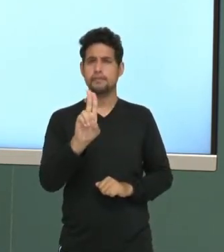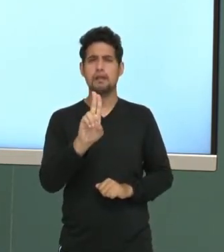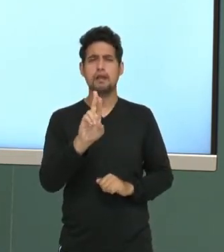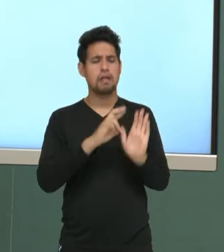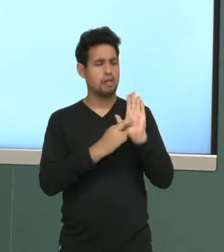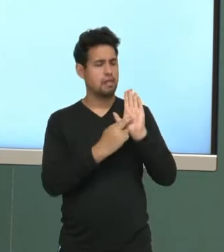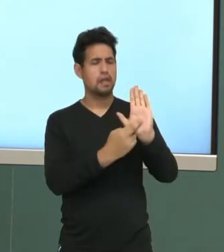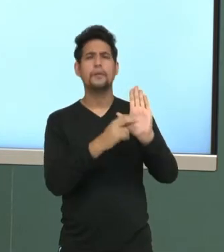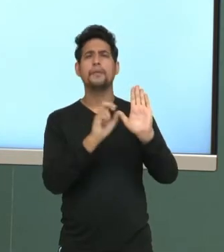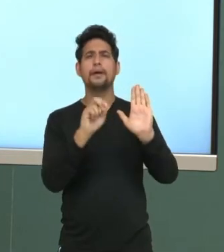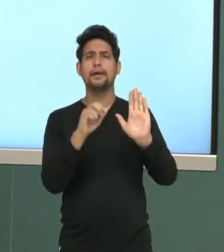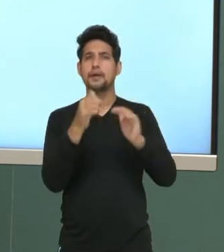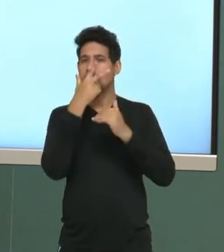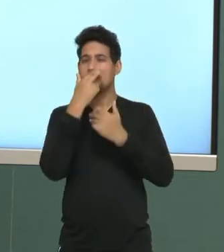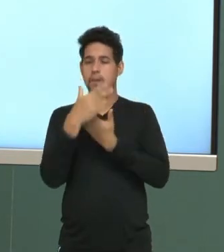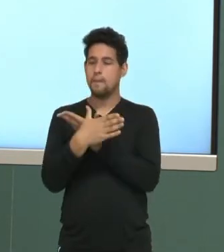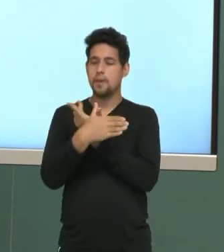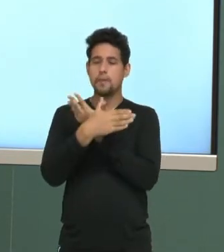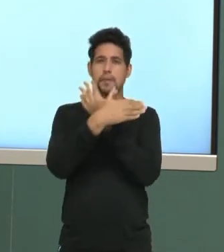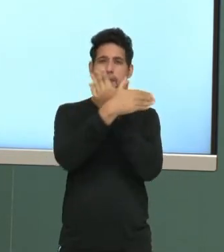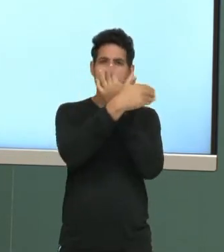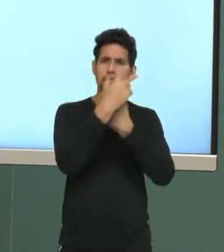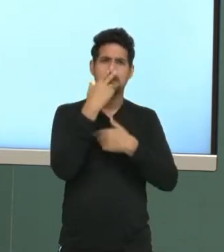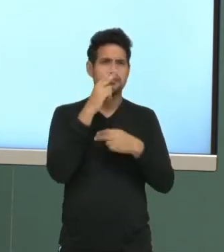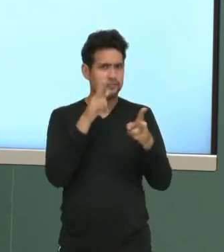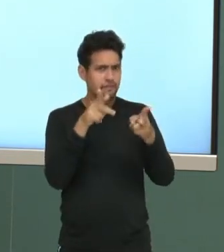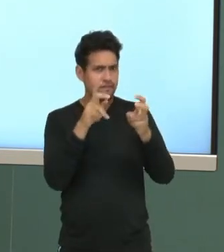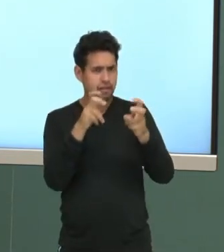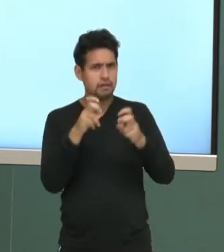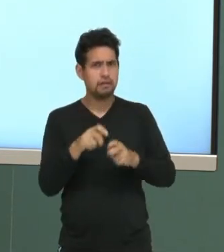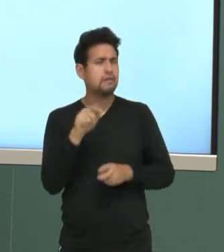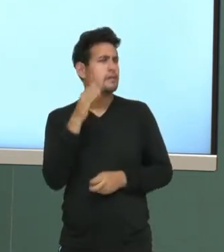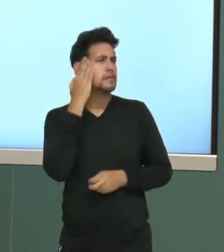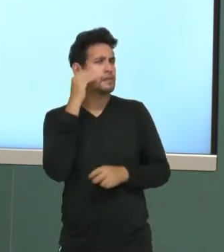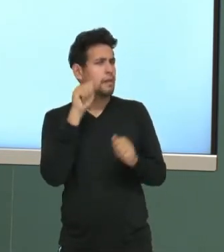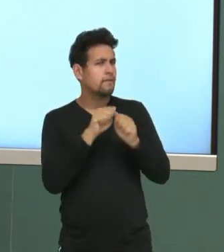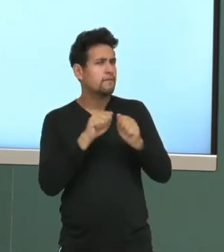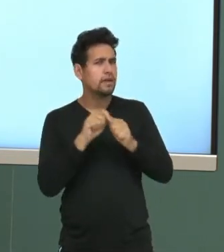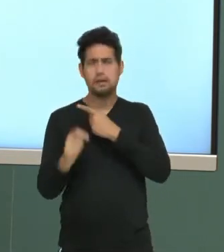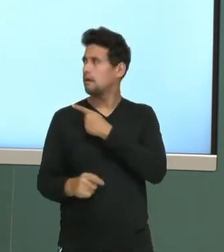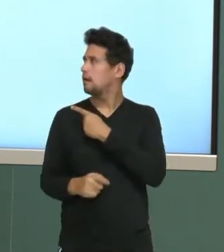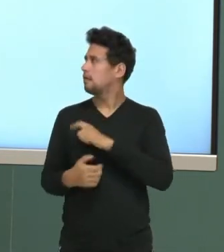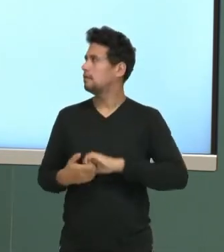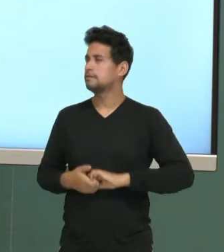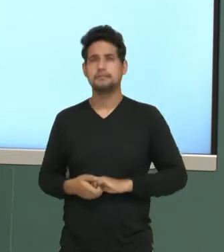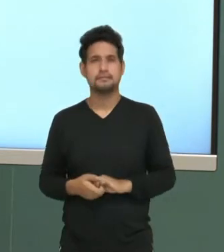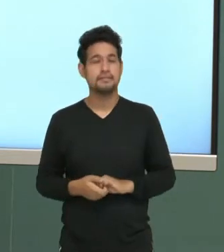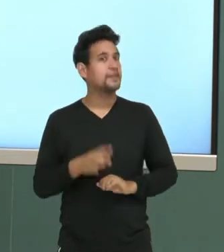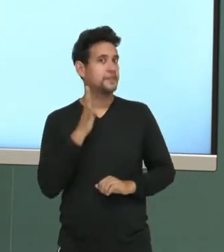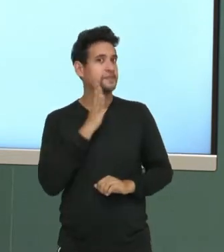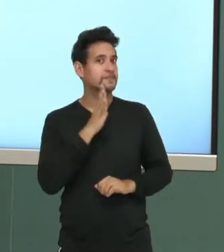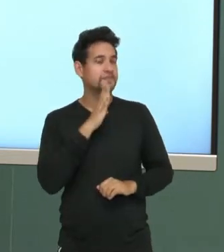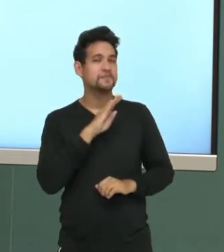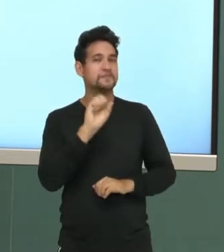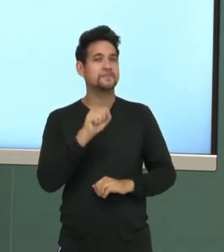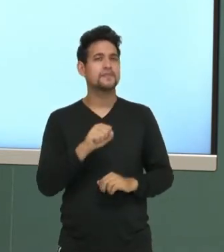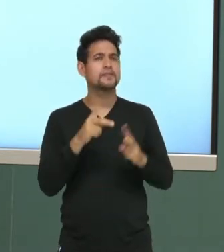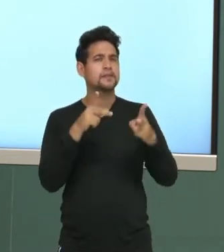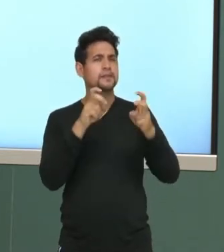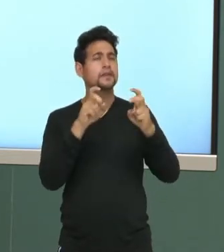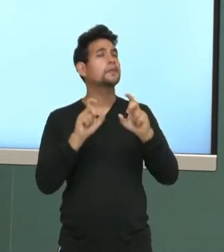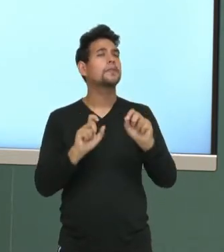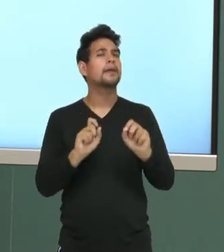de uma ave. Olha que legal. Você já viu? Você sabe fazer? Ah, como é legal isso. Reparem